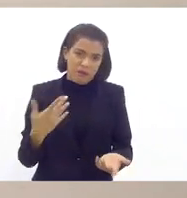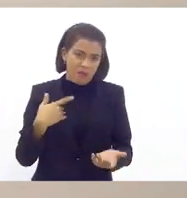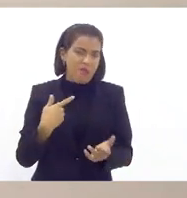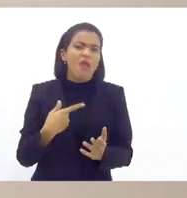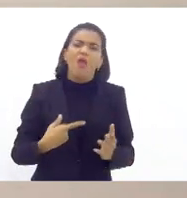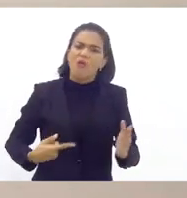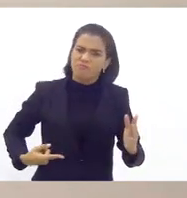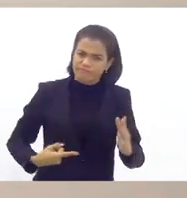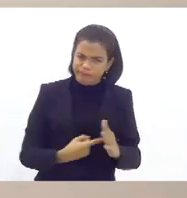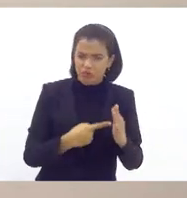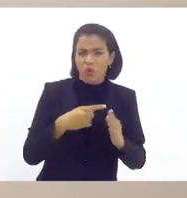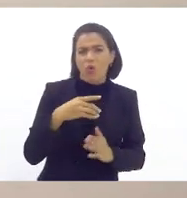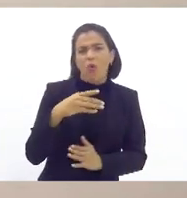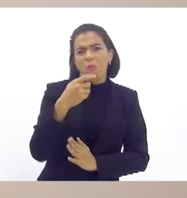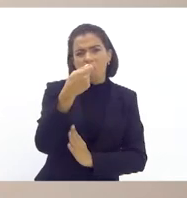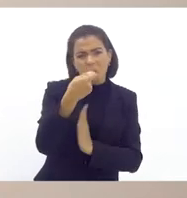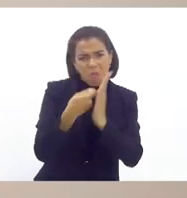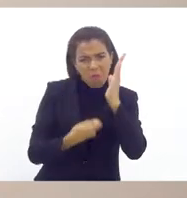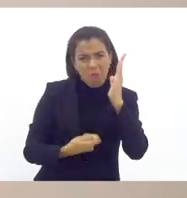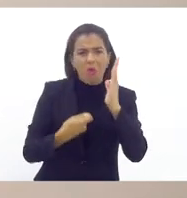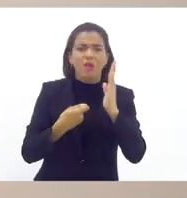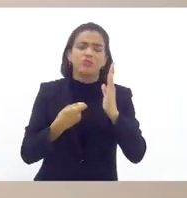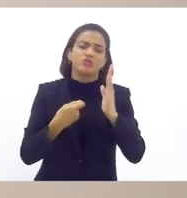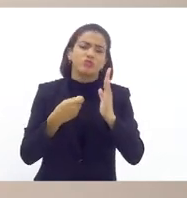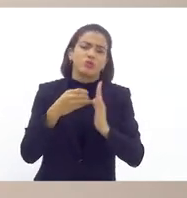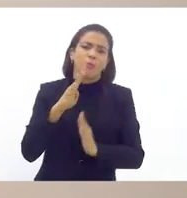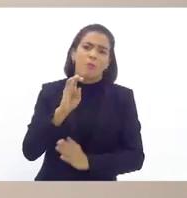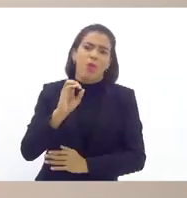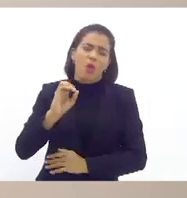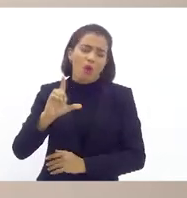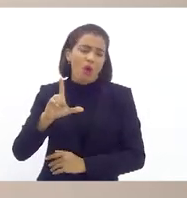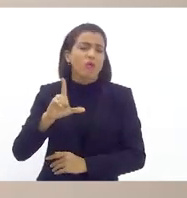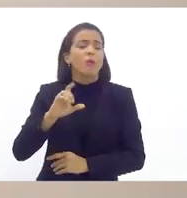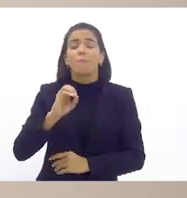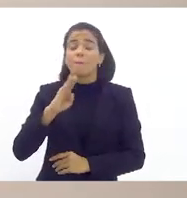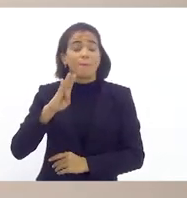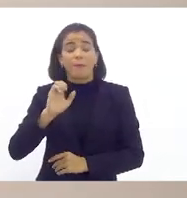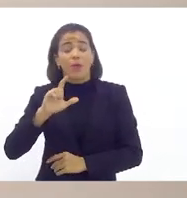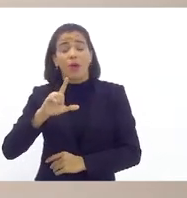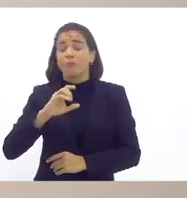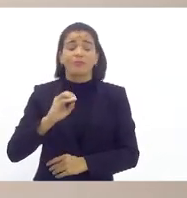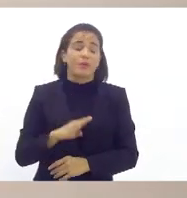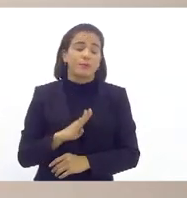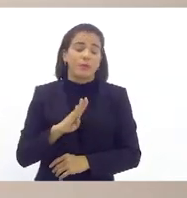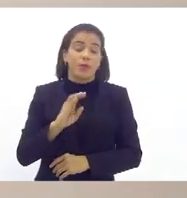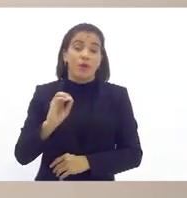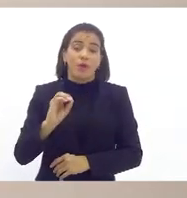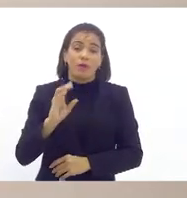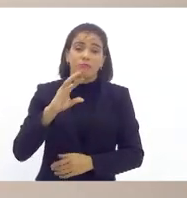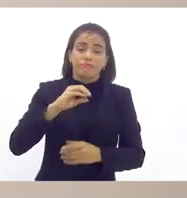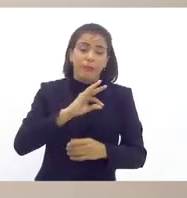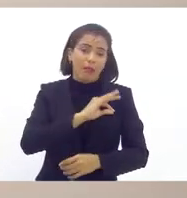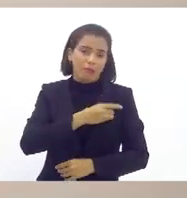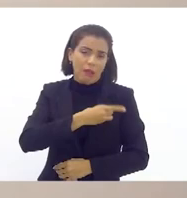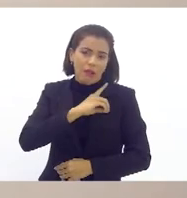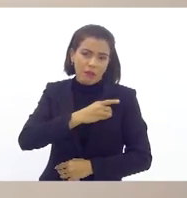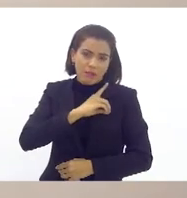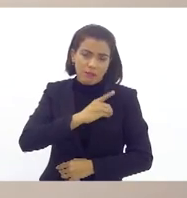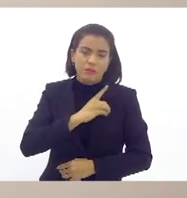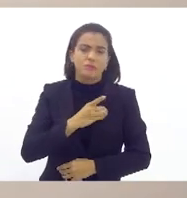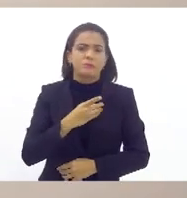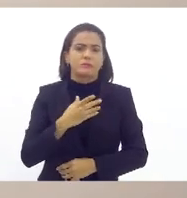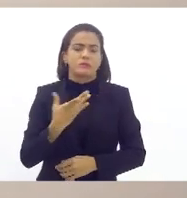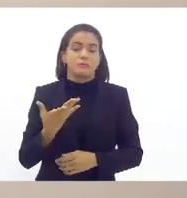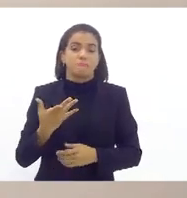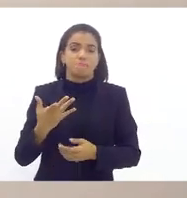boletim de ocorrência, para encerrar, fiz o boletim de ocorrência. A Secretaria Municipal de Educação de Nova Iguaçu me mandou uma mensagem dizendo